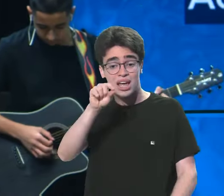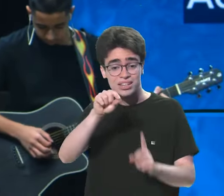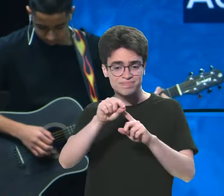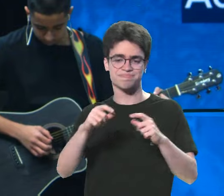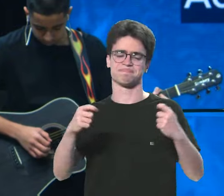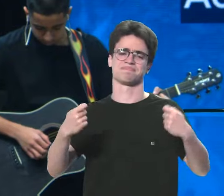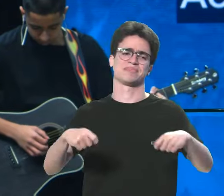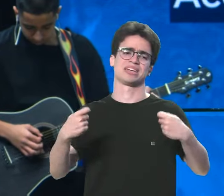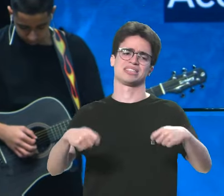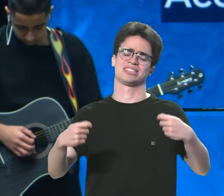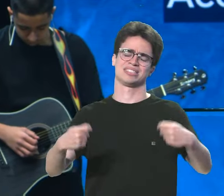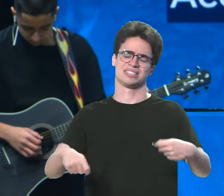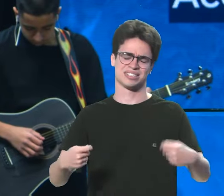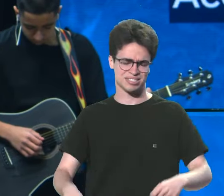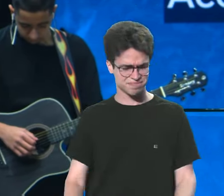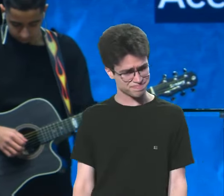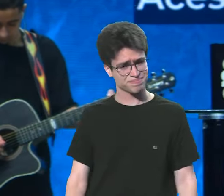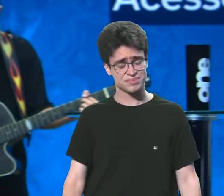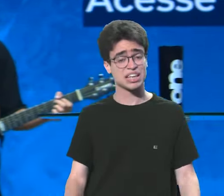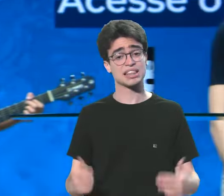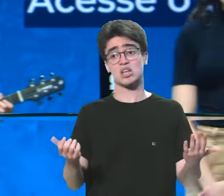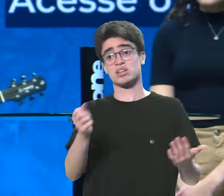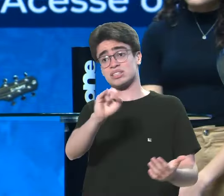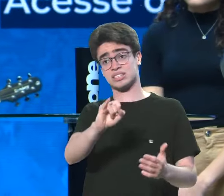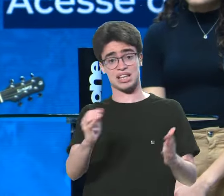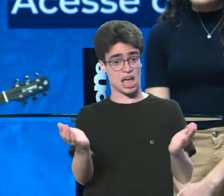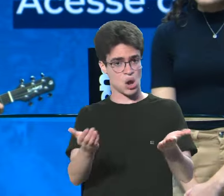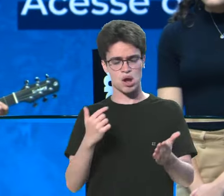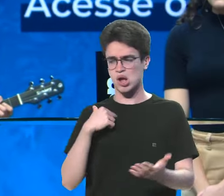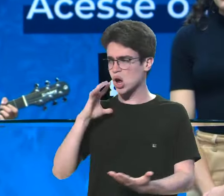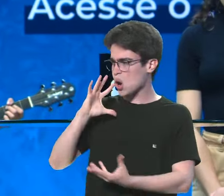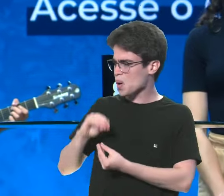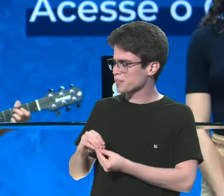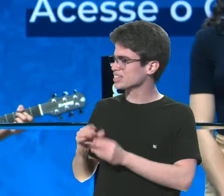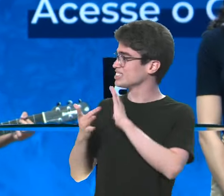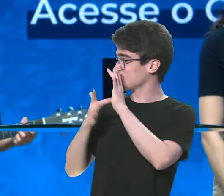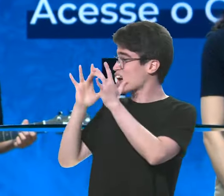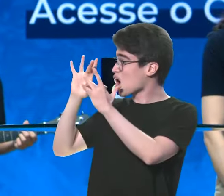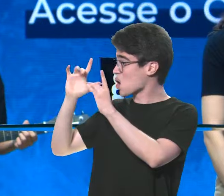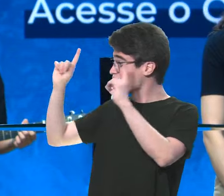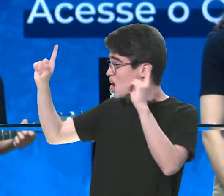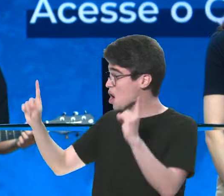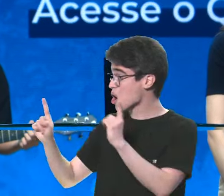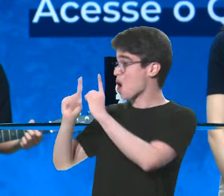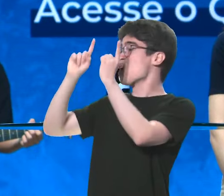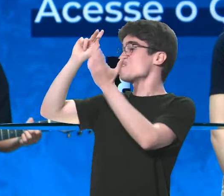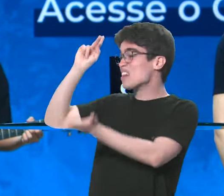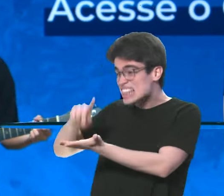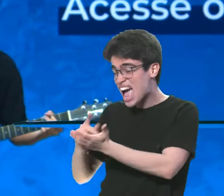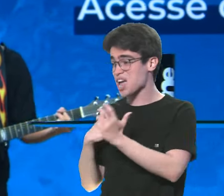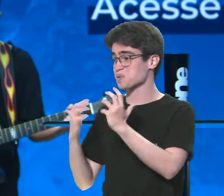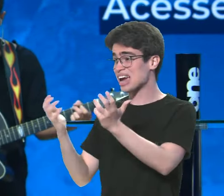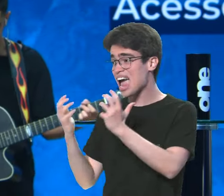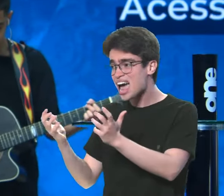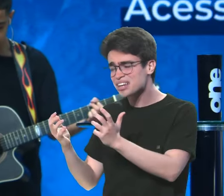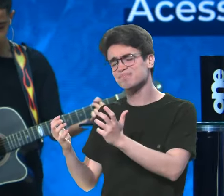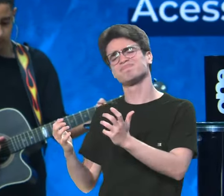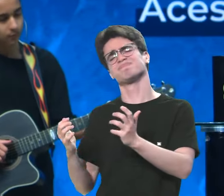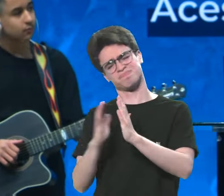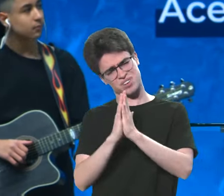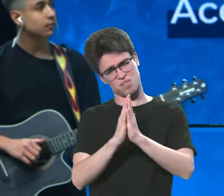por Jesus Então se nesse momento você entendeu Eu quero ter um encontro verdadeiro com esse Jesus eu queria te pedir para